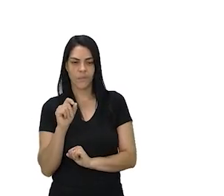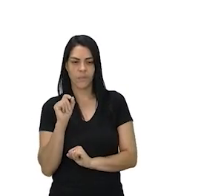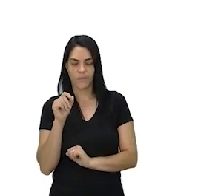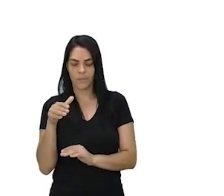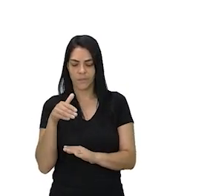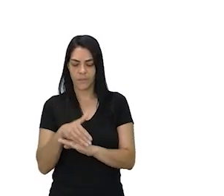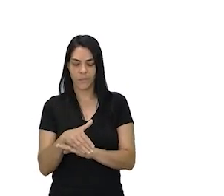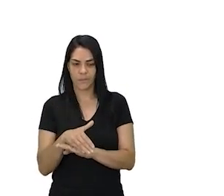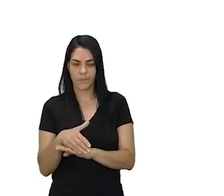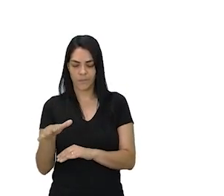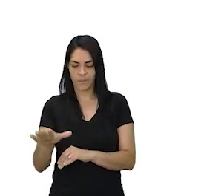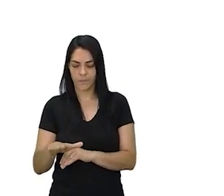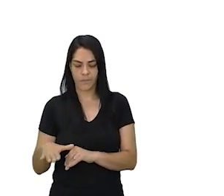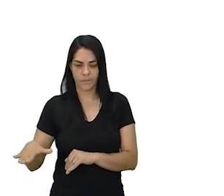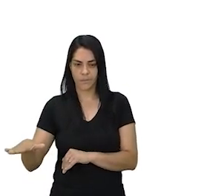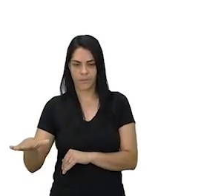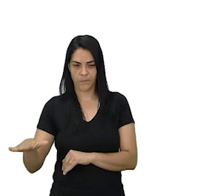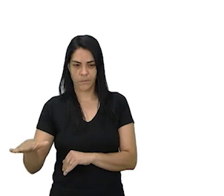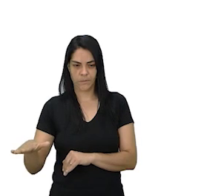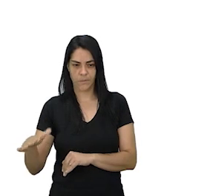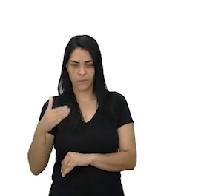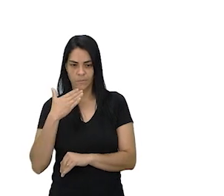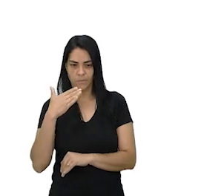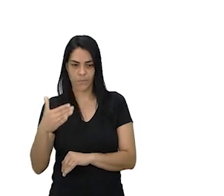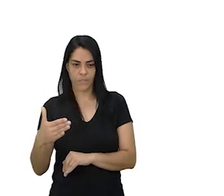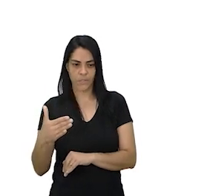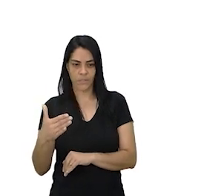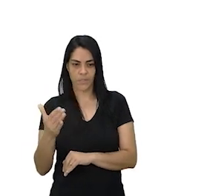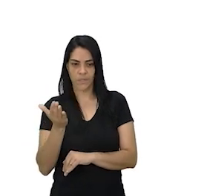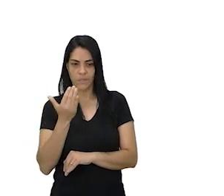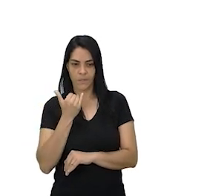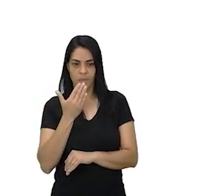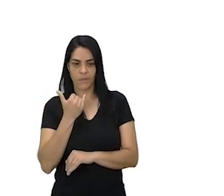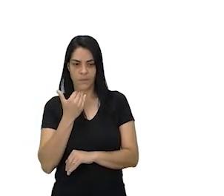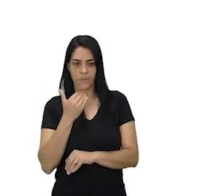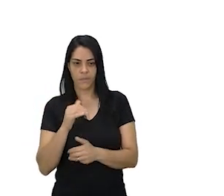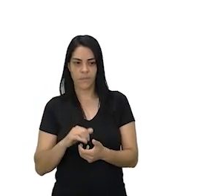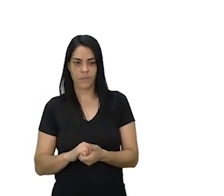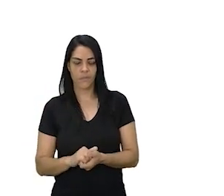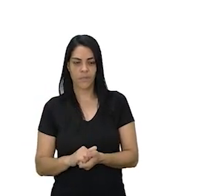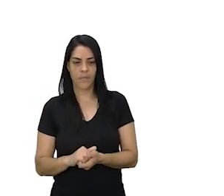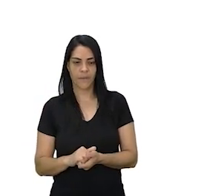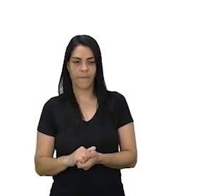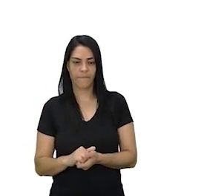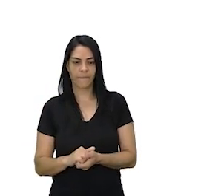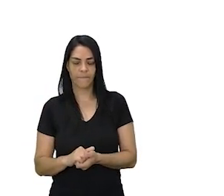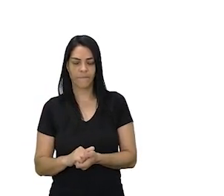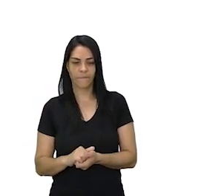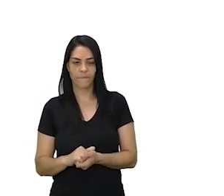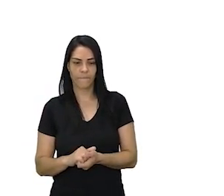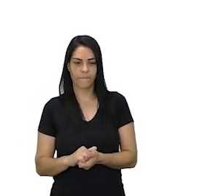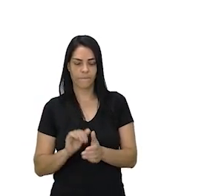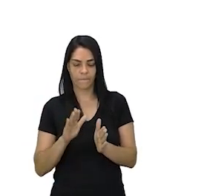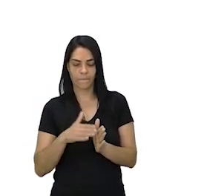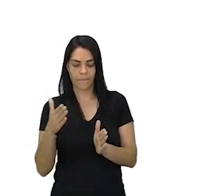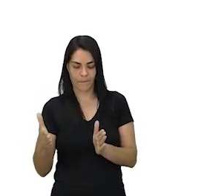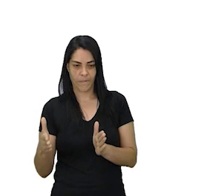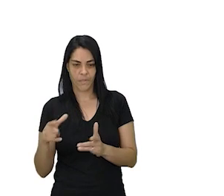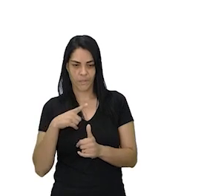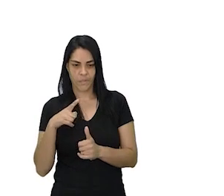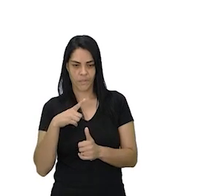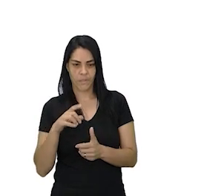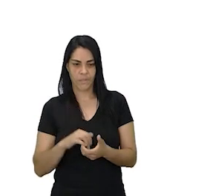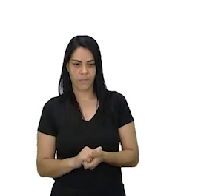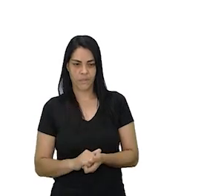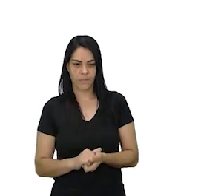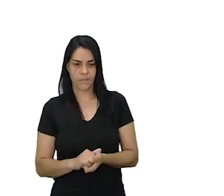entrar nesse espaço e pedir um lanche, um refrigerante, uma água, e do lado, né, do